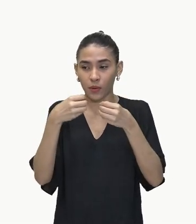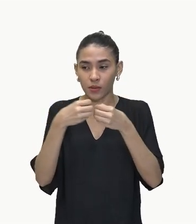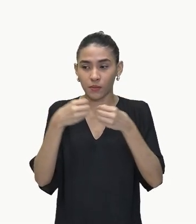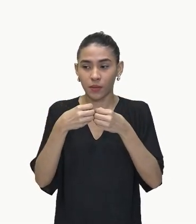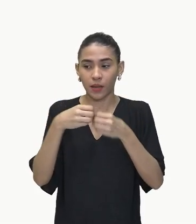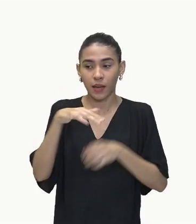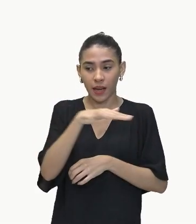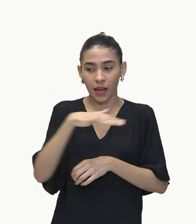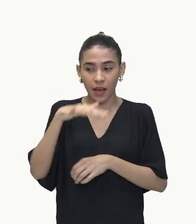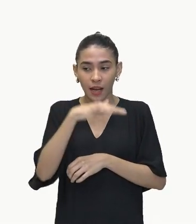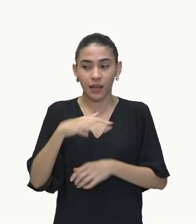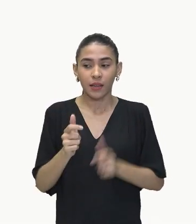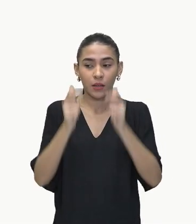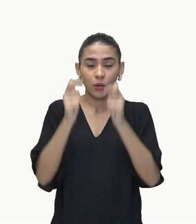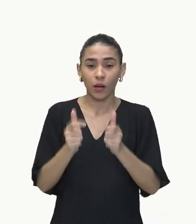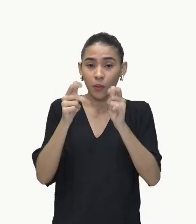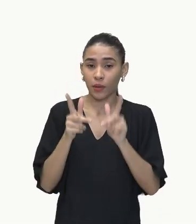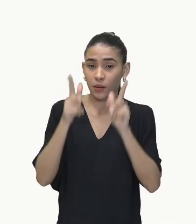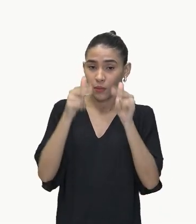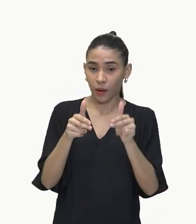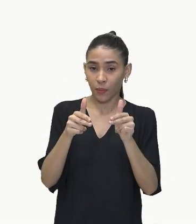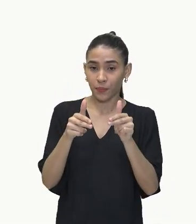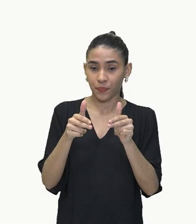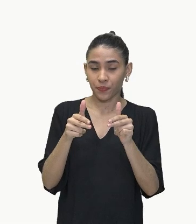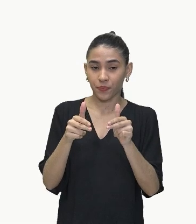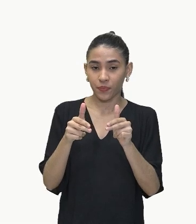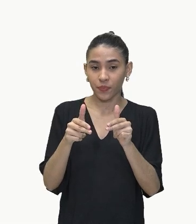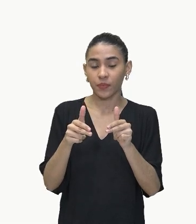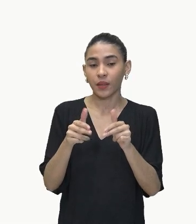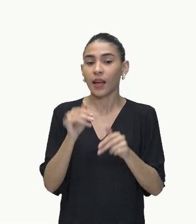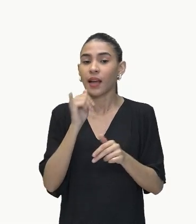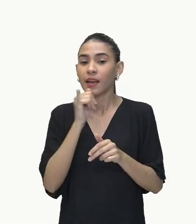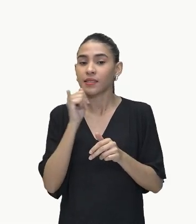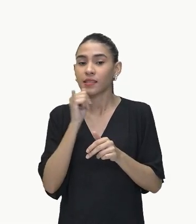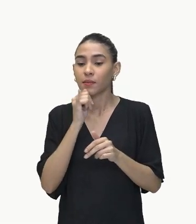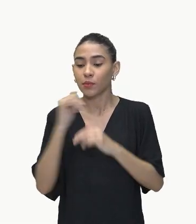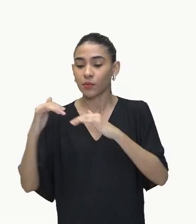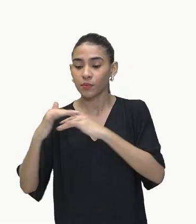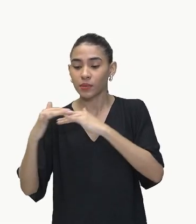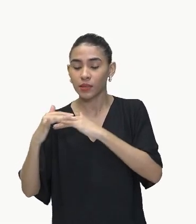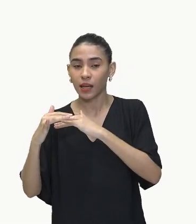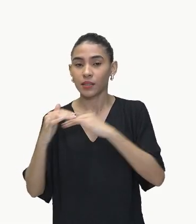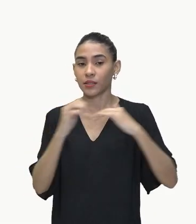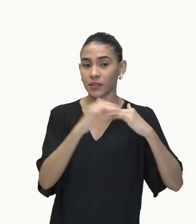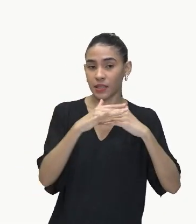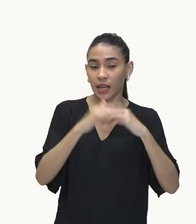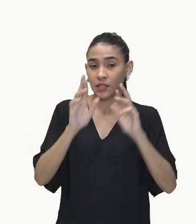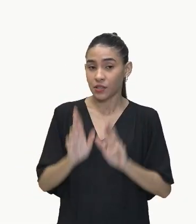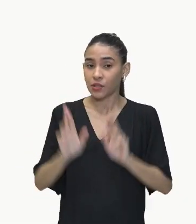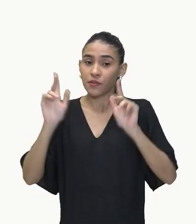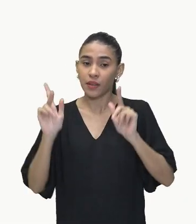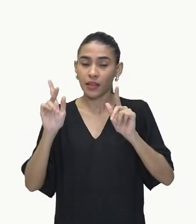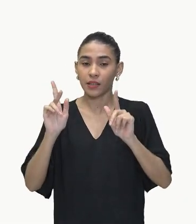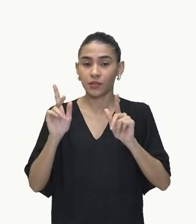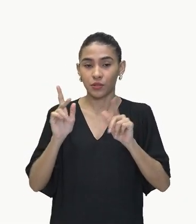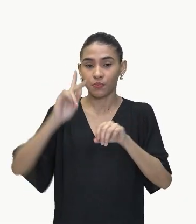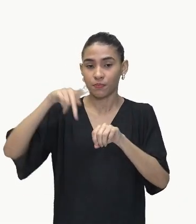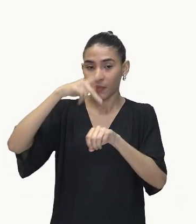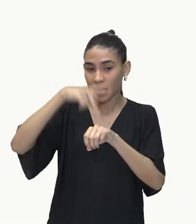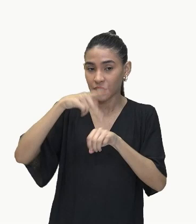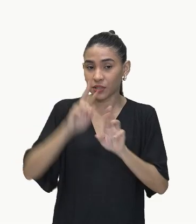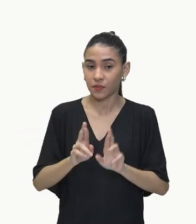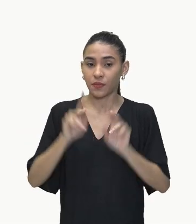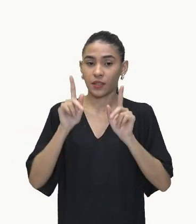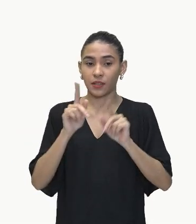seja, elas se emendam, mas uma faz parte de um país, a outra faz parte de outro